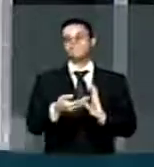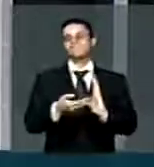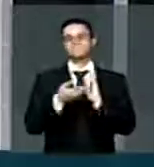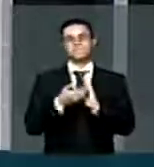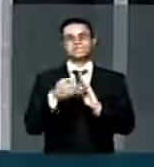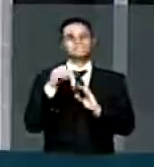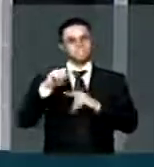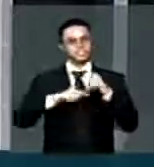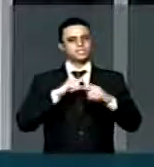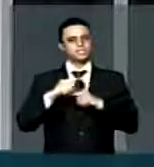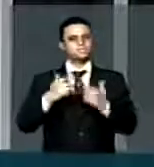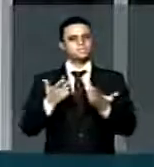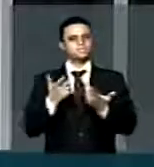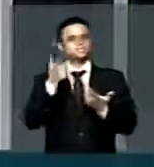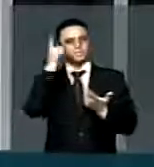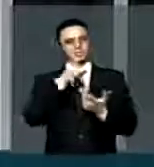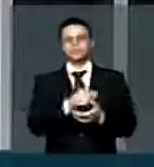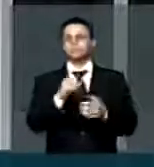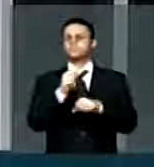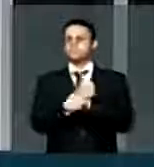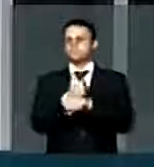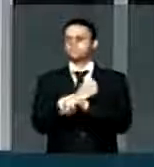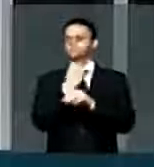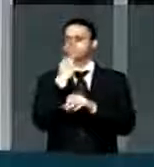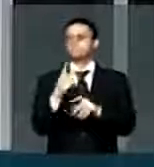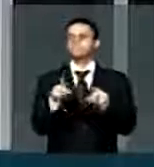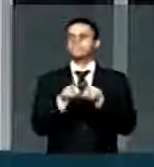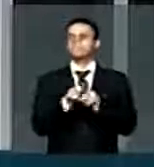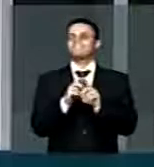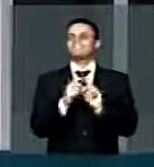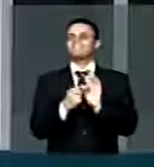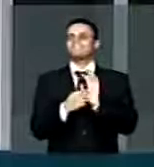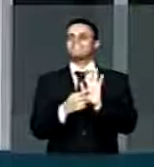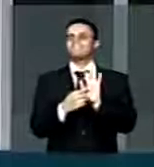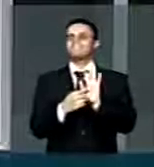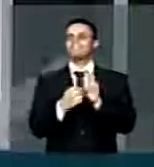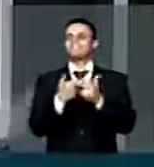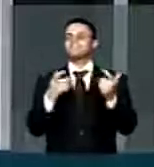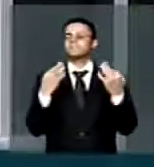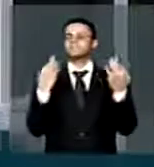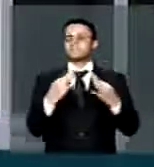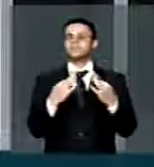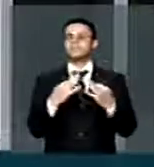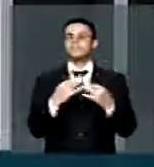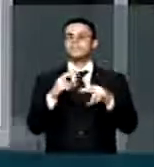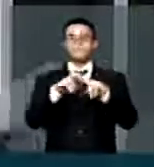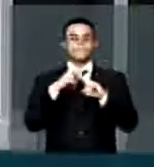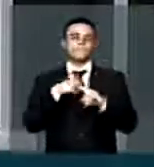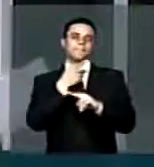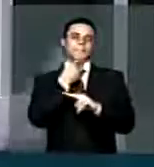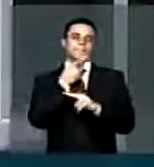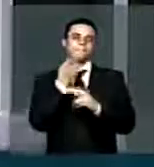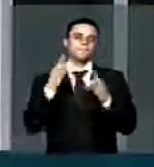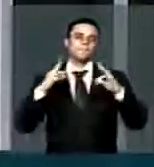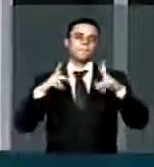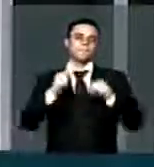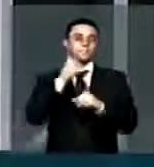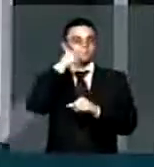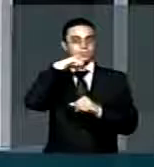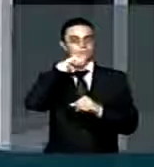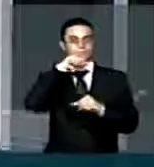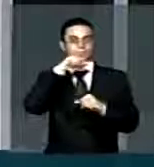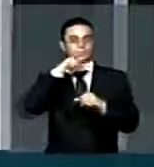esse serviço tem sido de qualidade, relevante, de nível, e eu só posso dizer a todas as